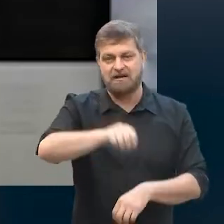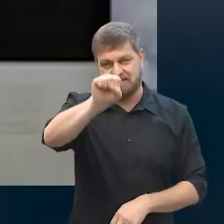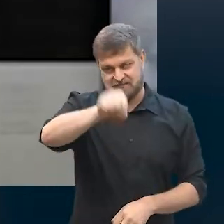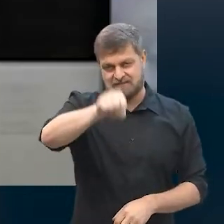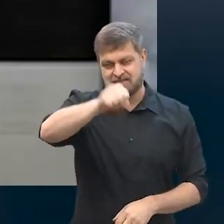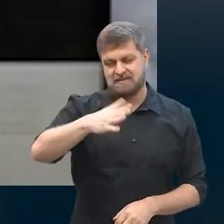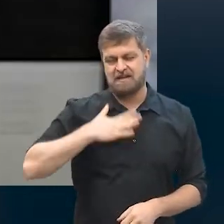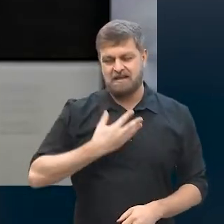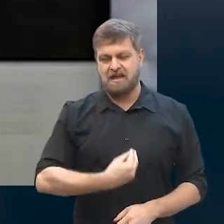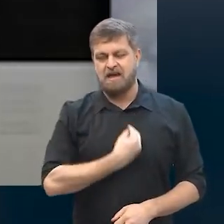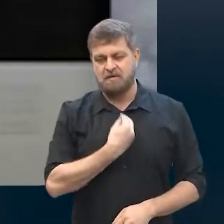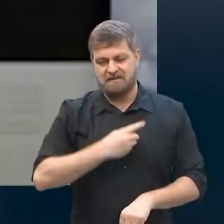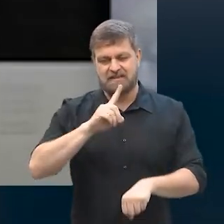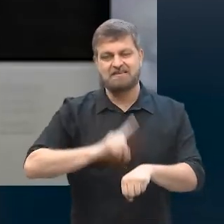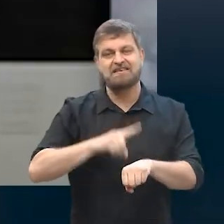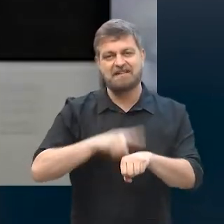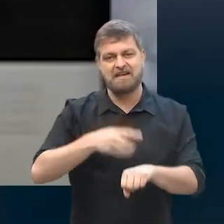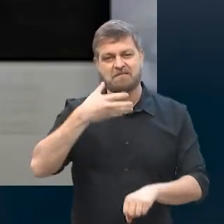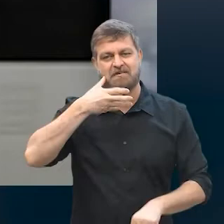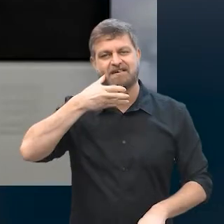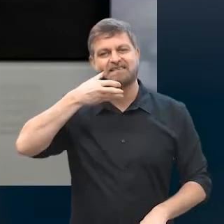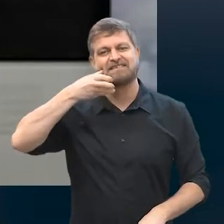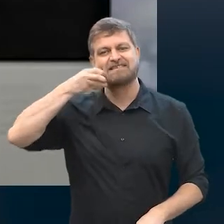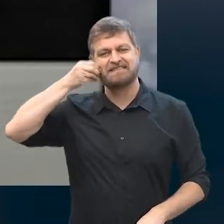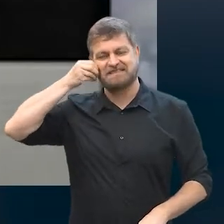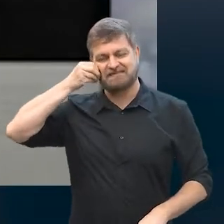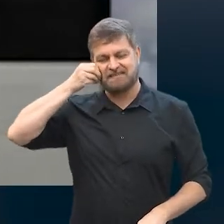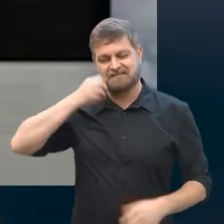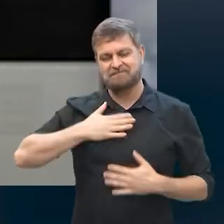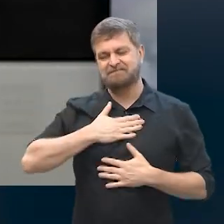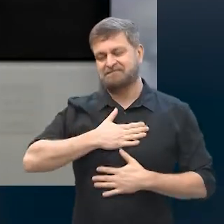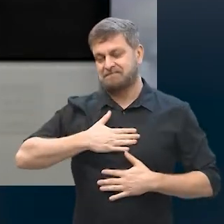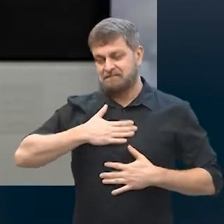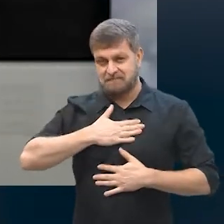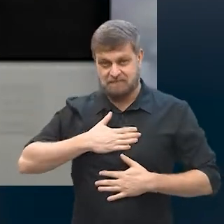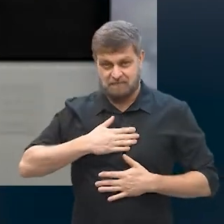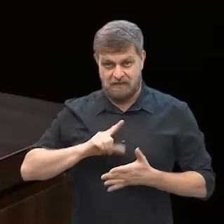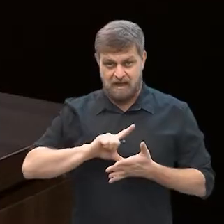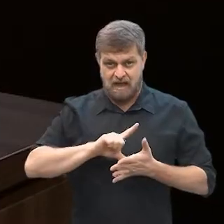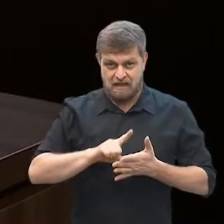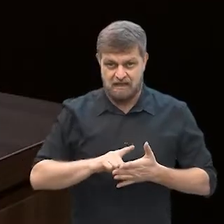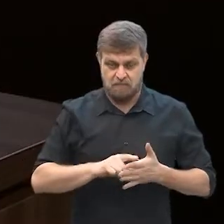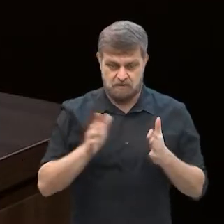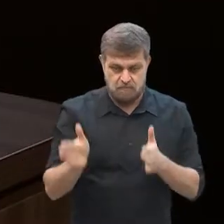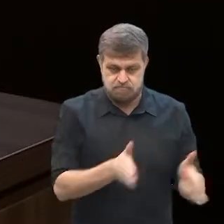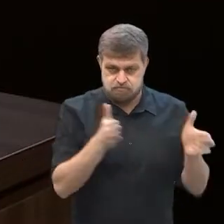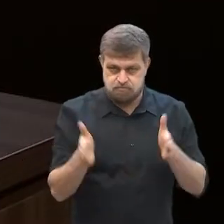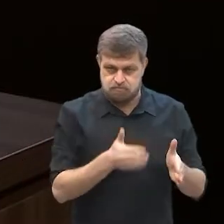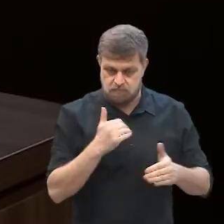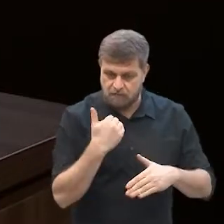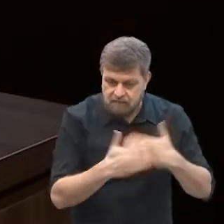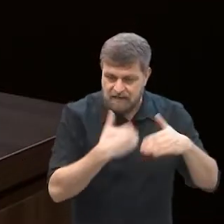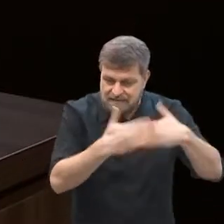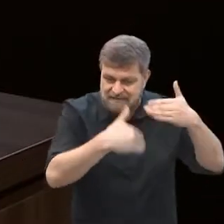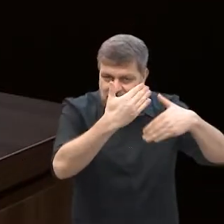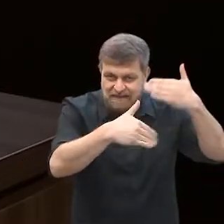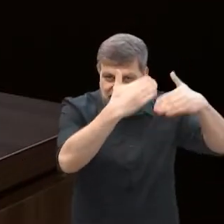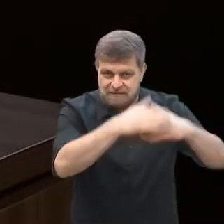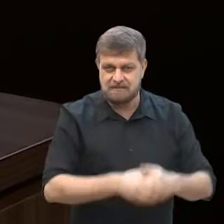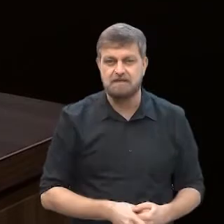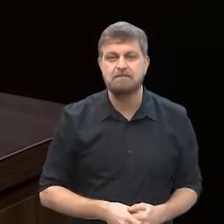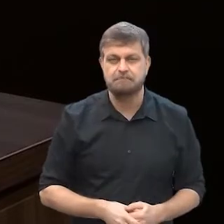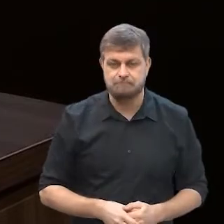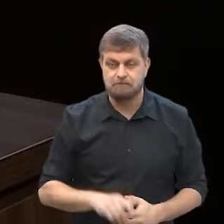eu conseguia ter tempo para tudo. Mas, à medida em que a fábrica vai crescendo, a fábrica cresceu muito, como você